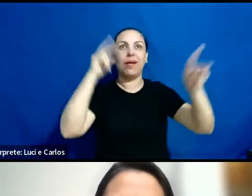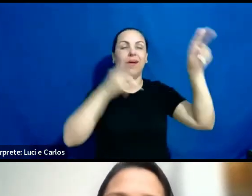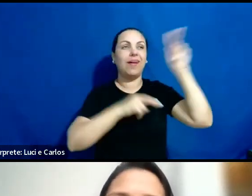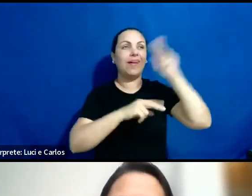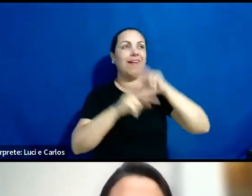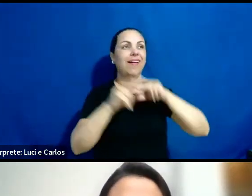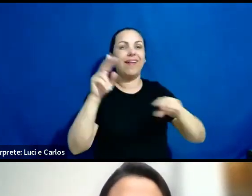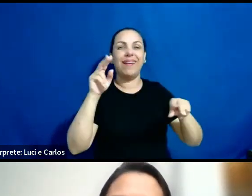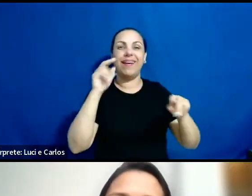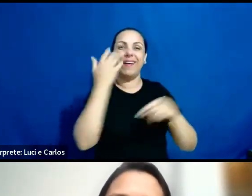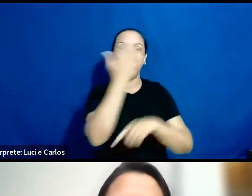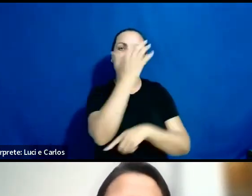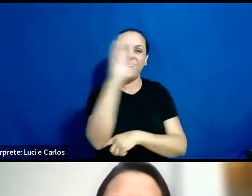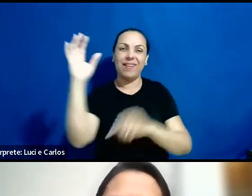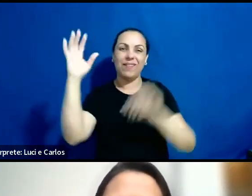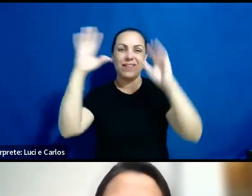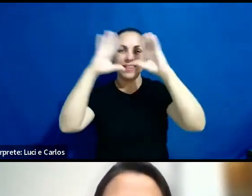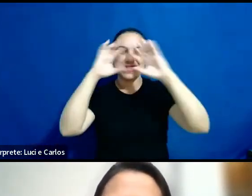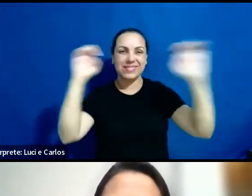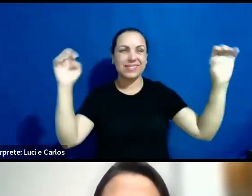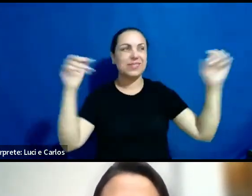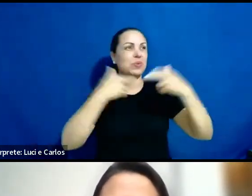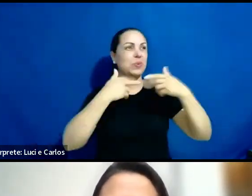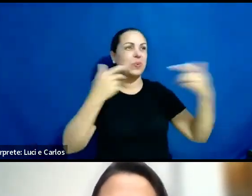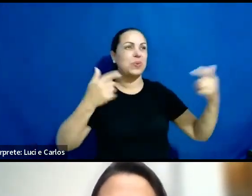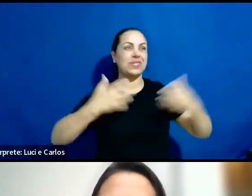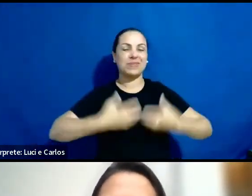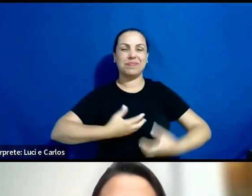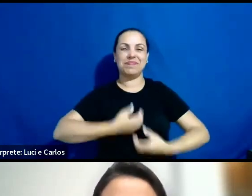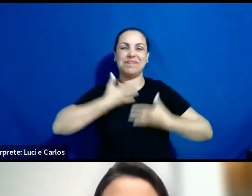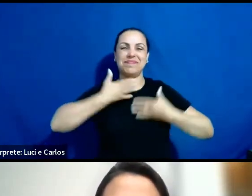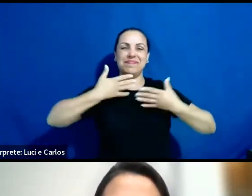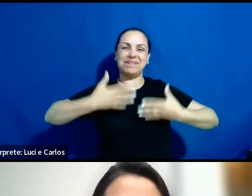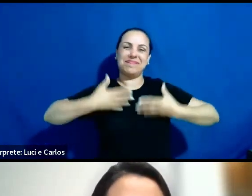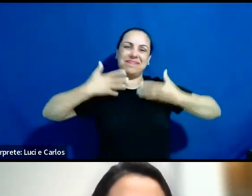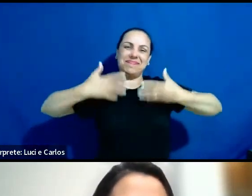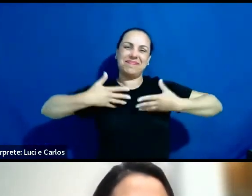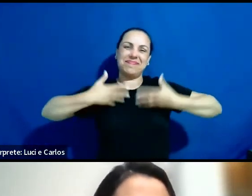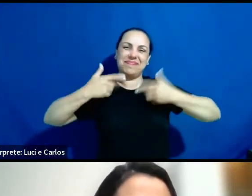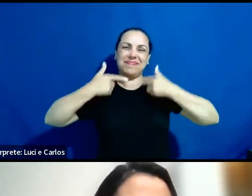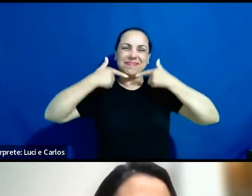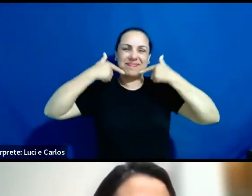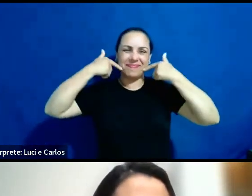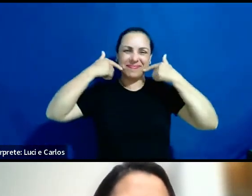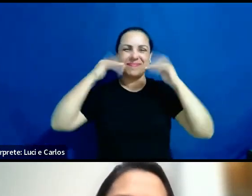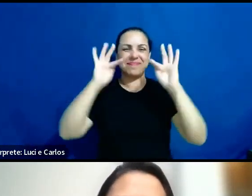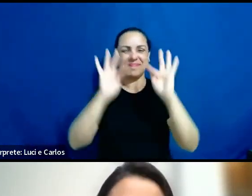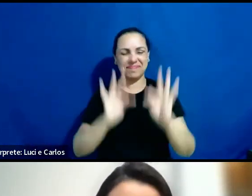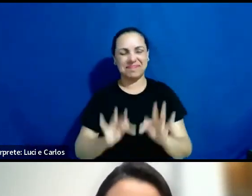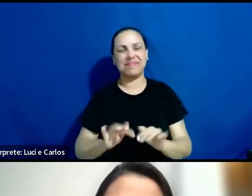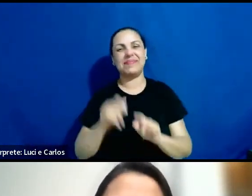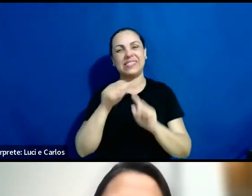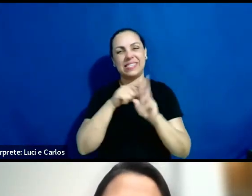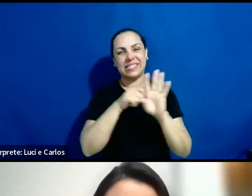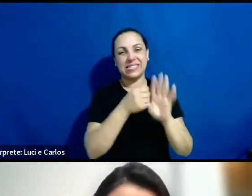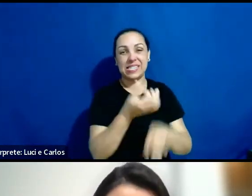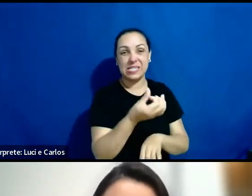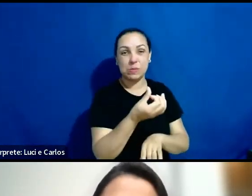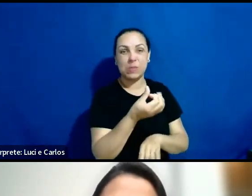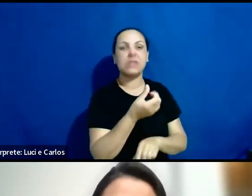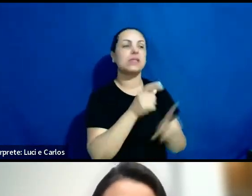a Deus. Então, eu percebi essa mudança muito rápida, e em 6 meses eu já tirei todas